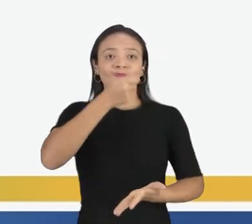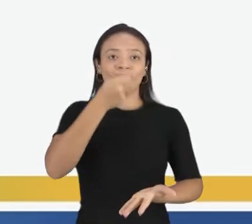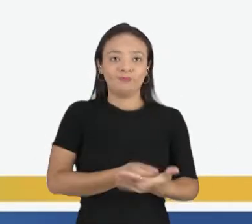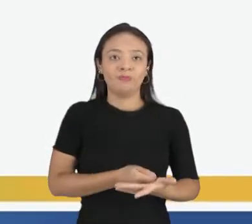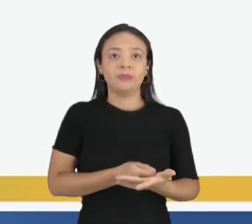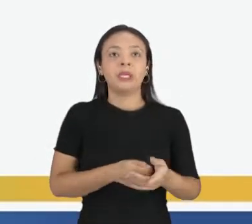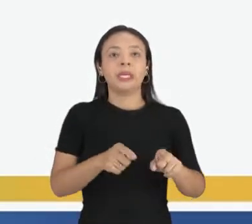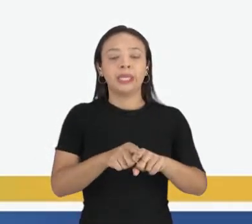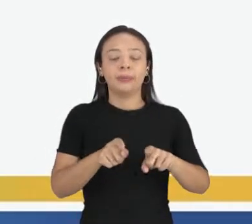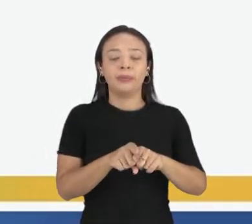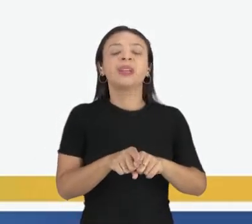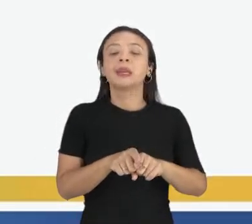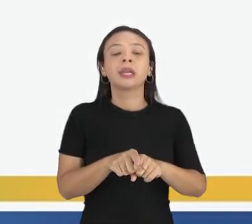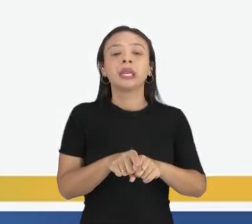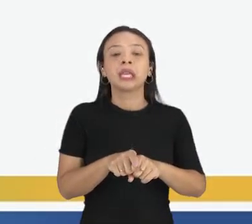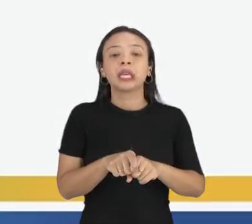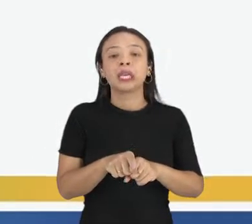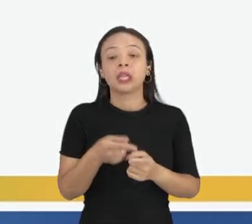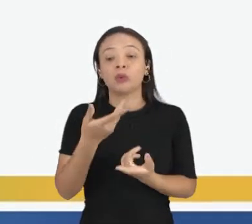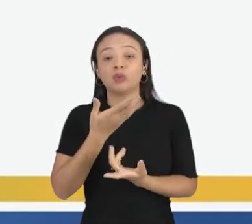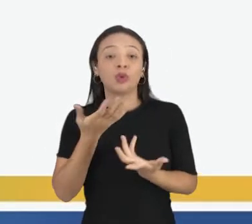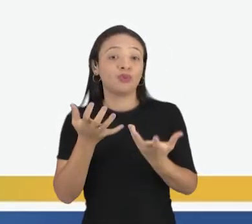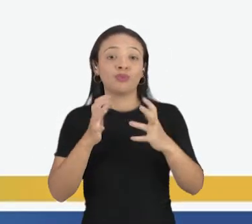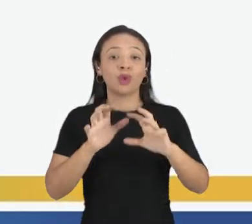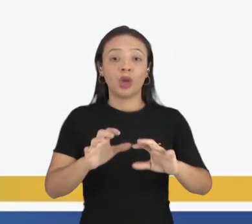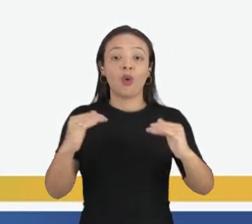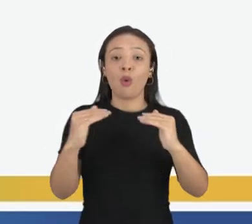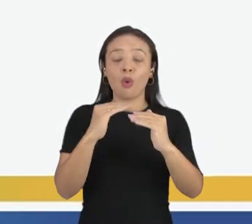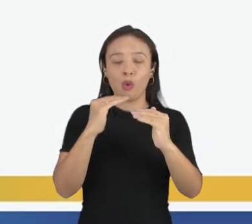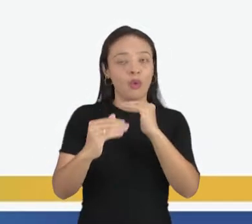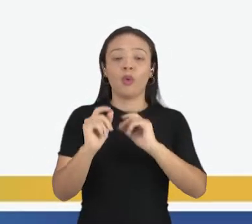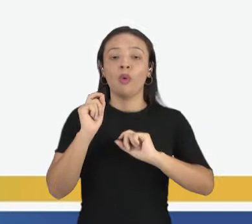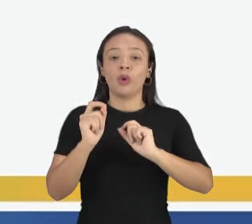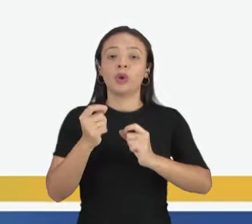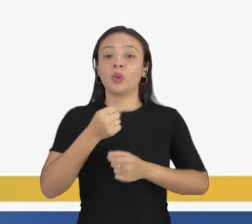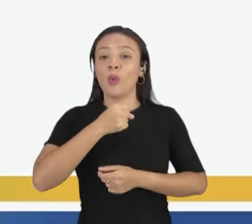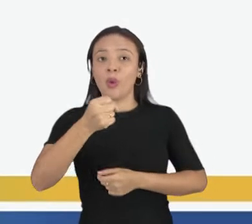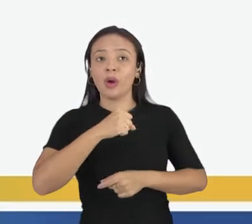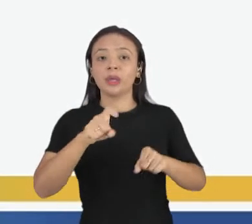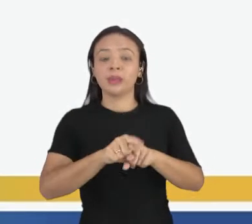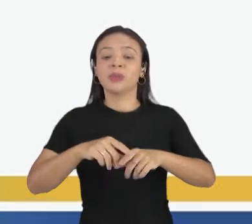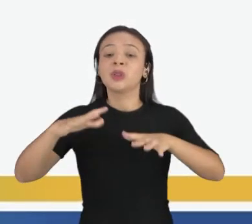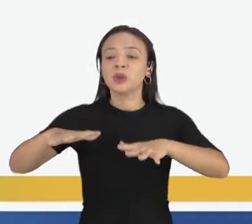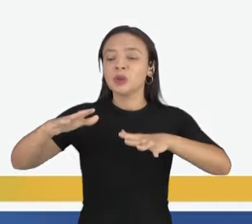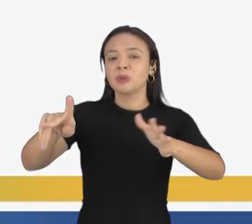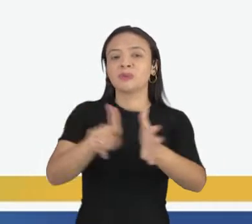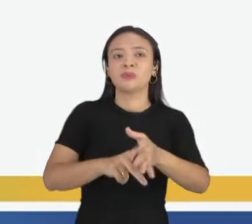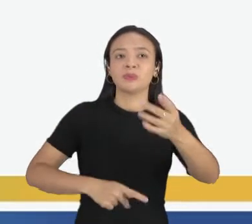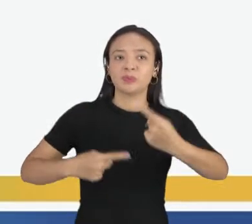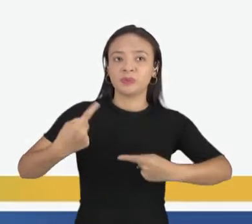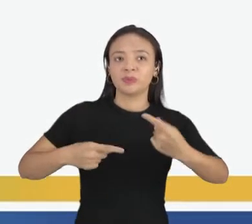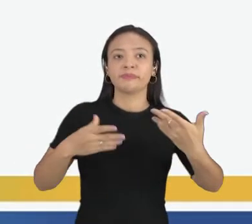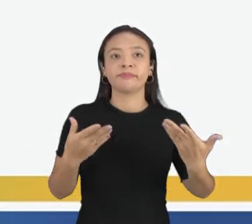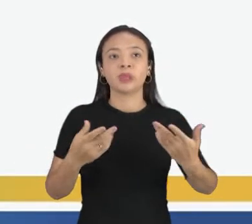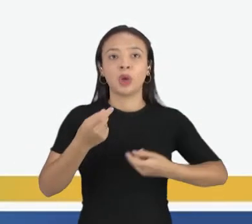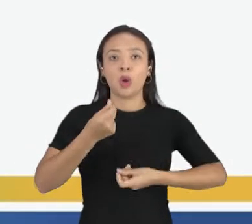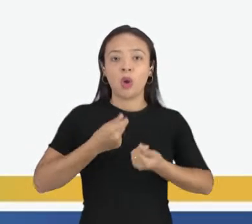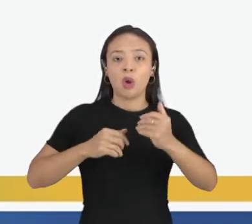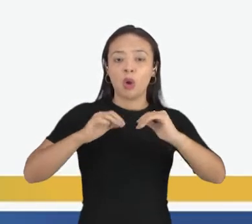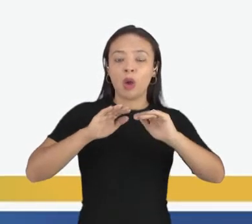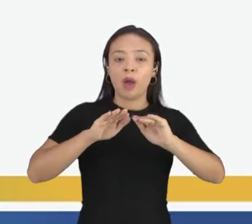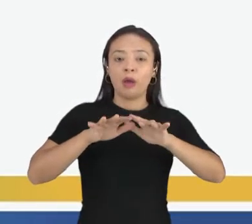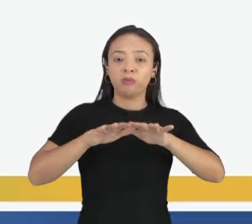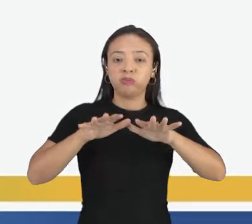atividade da imprensa, né, e as manifestações políticas como a gente viu. Esse crescimento econômico foi refreado pela